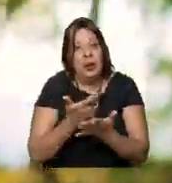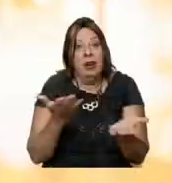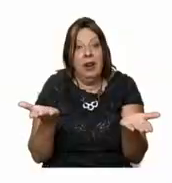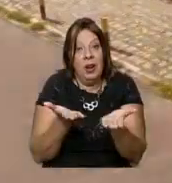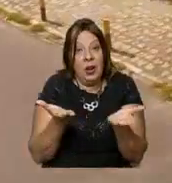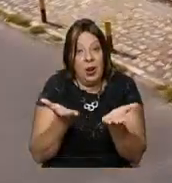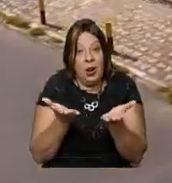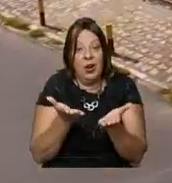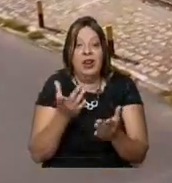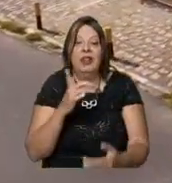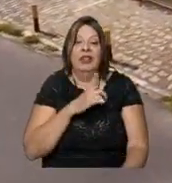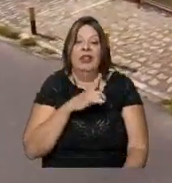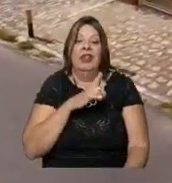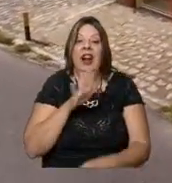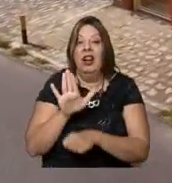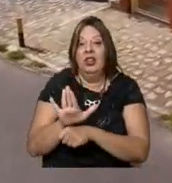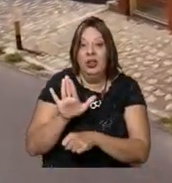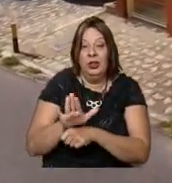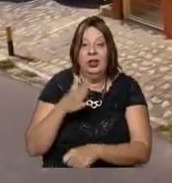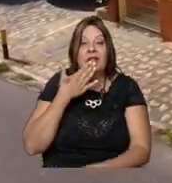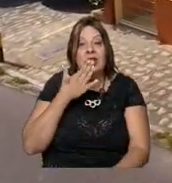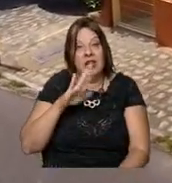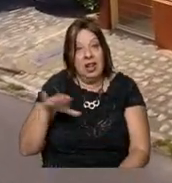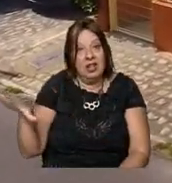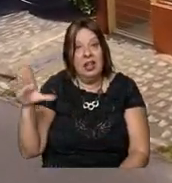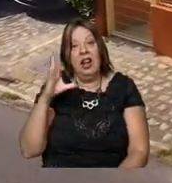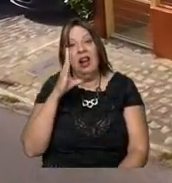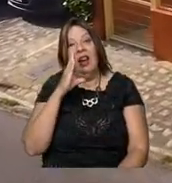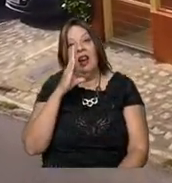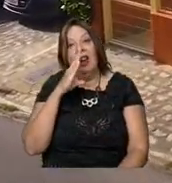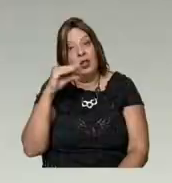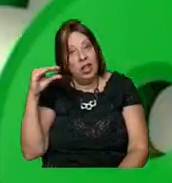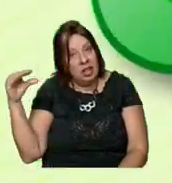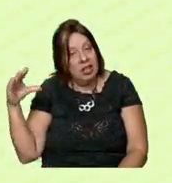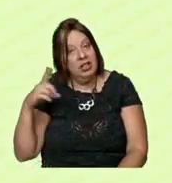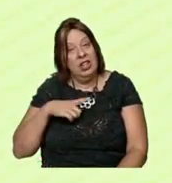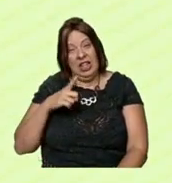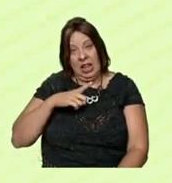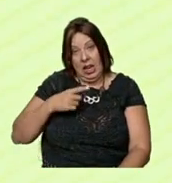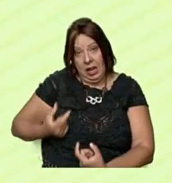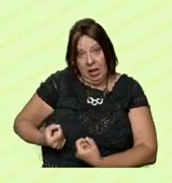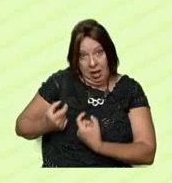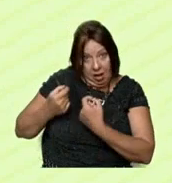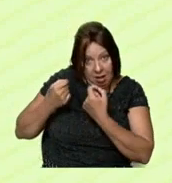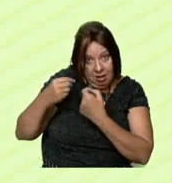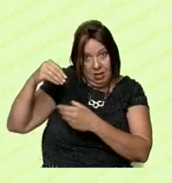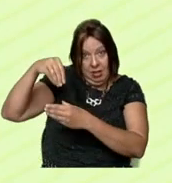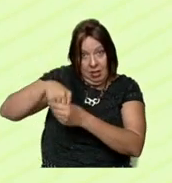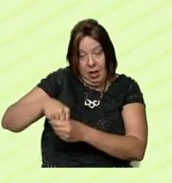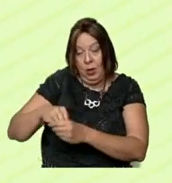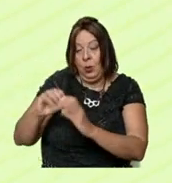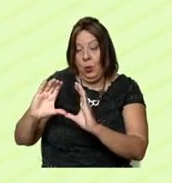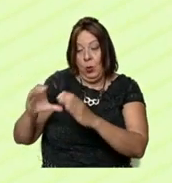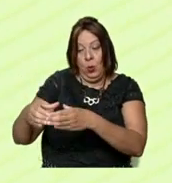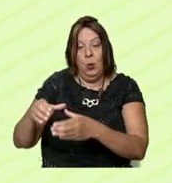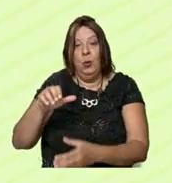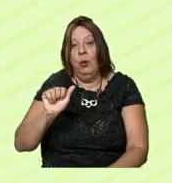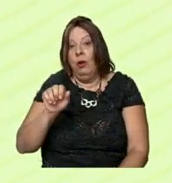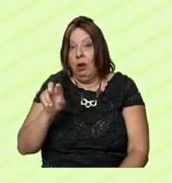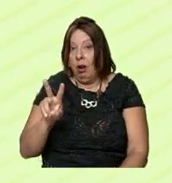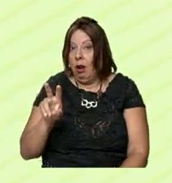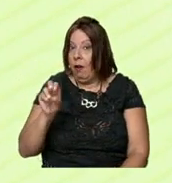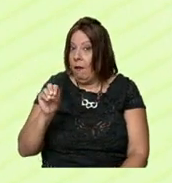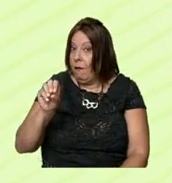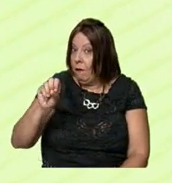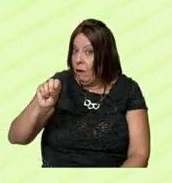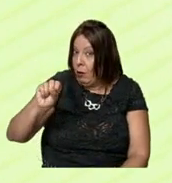seu título e ajude as criancinhas e adolescentes com câncer da voz. Caju Cap, ajudando a salvar vidas e a